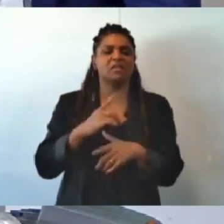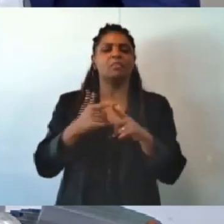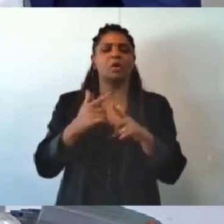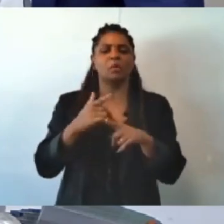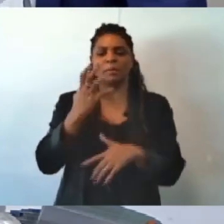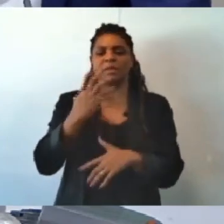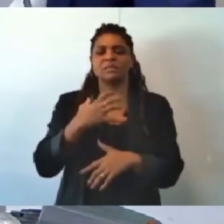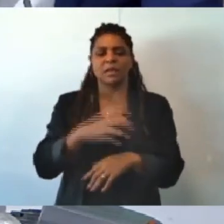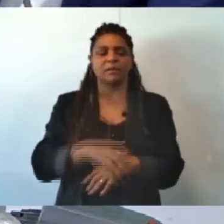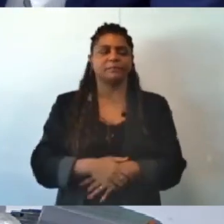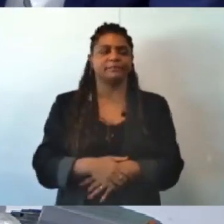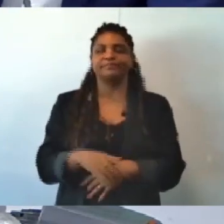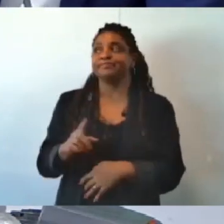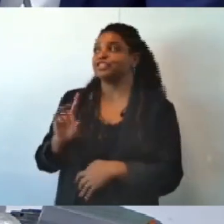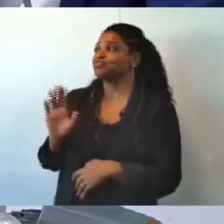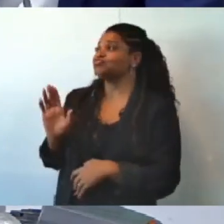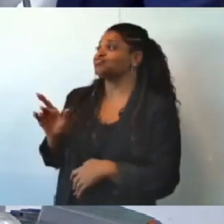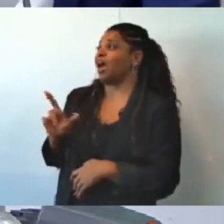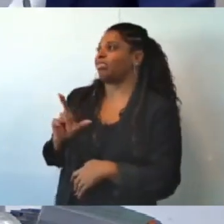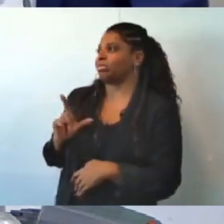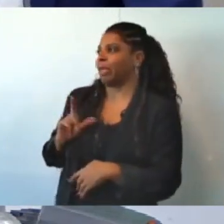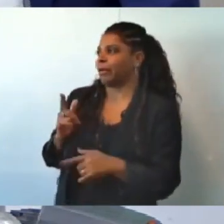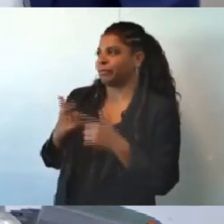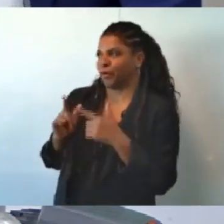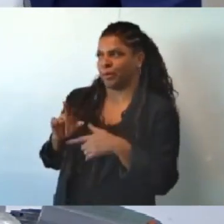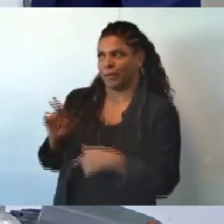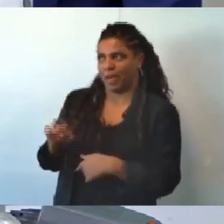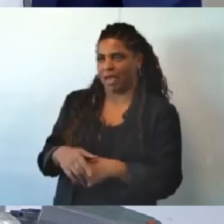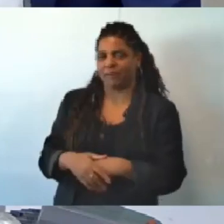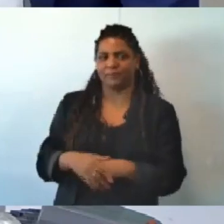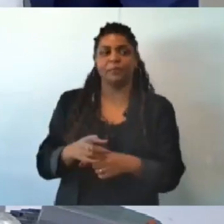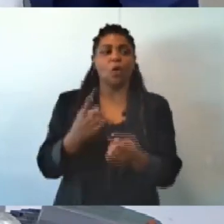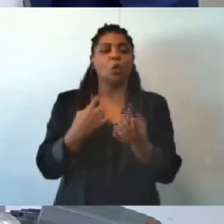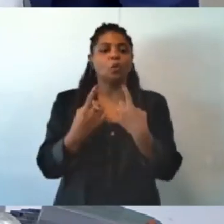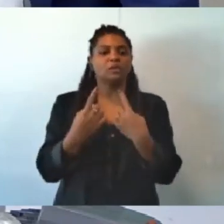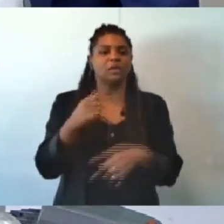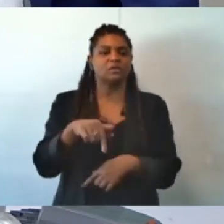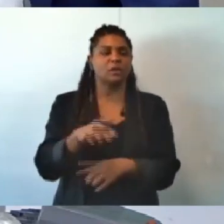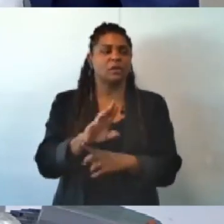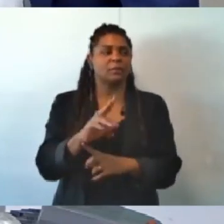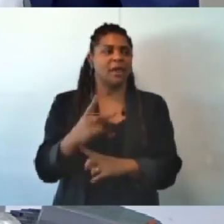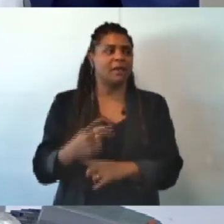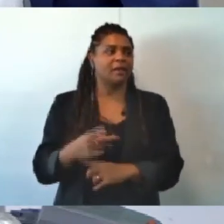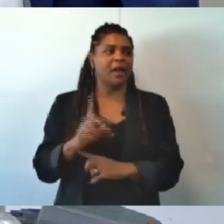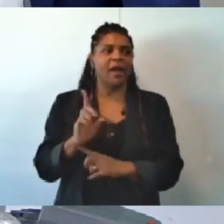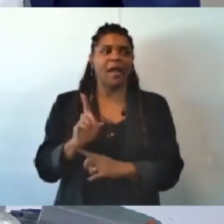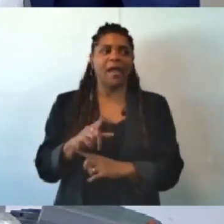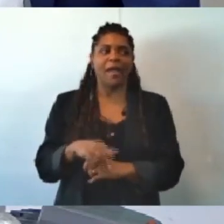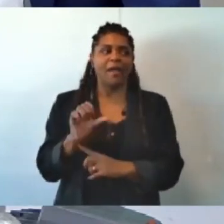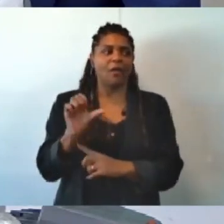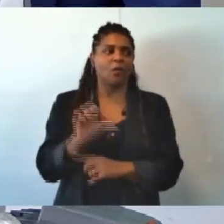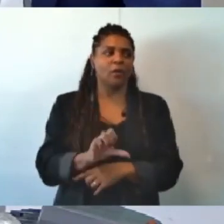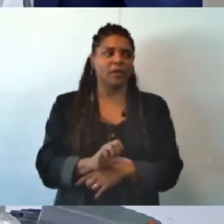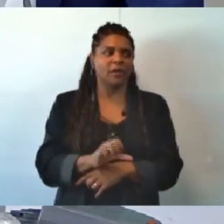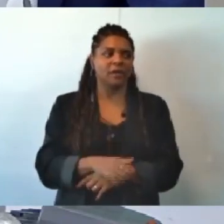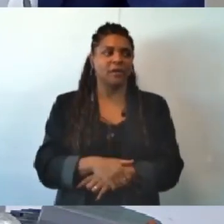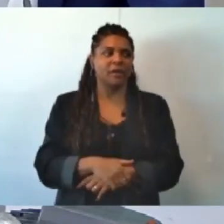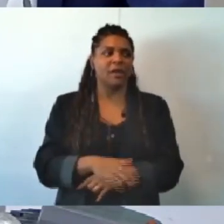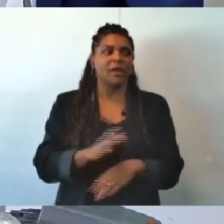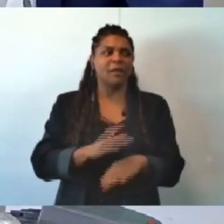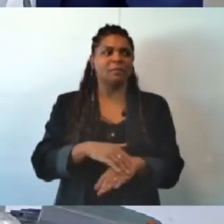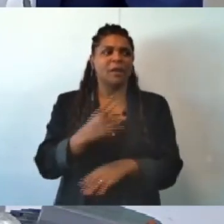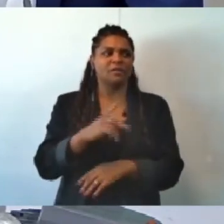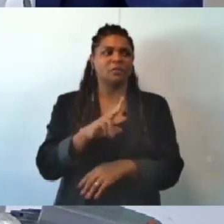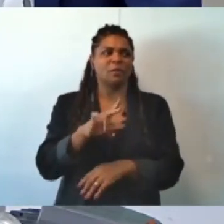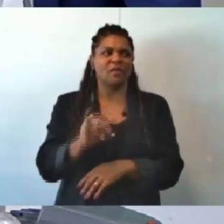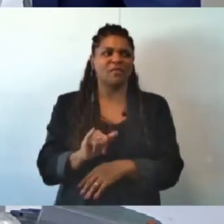O trânsito em Belo Horizonte já é um caos, né? E fechando mais uma via aqui de fundamental importância, olha, não sei